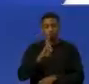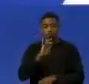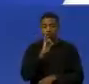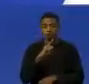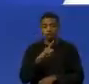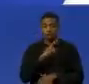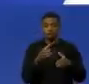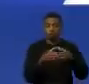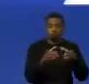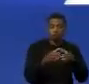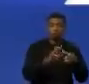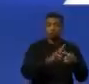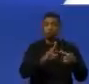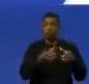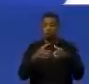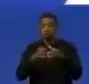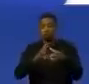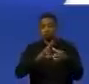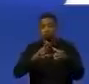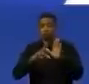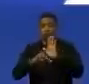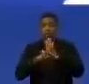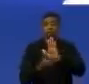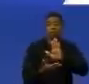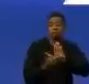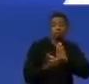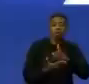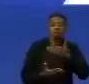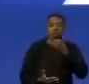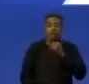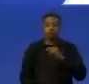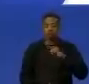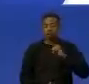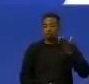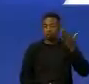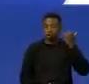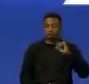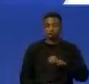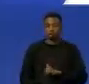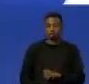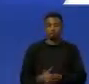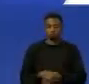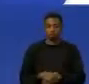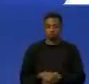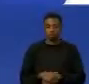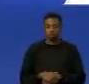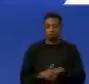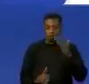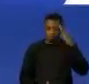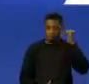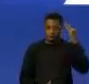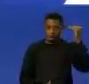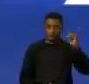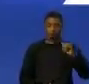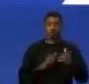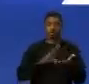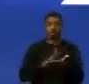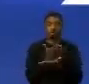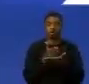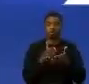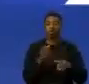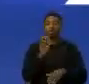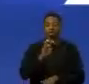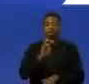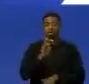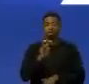uma classificação proposta pelo Whittaker, que era a separação dos seres vivos em 5 grandes reinos, que ele